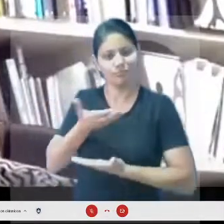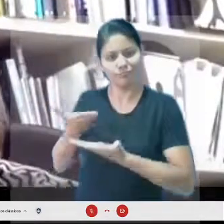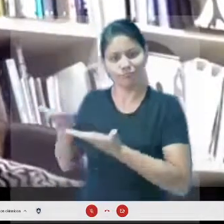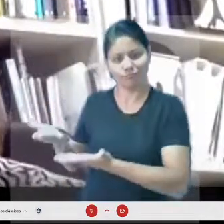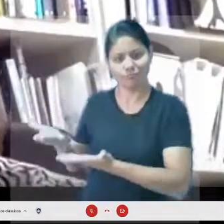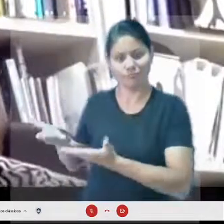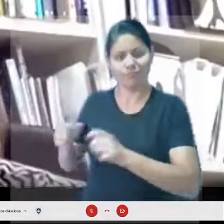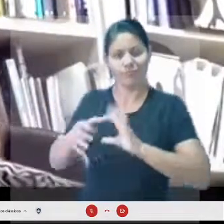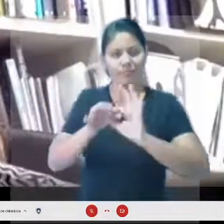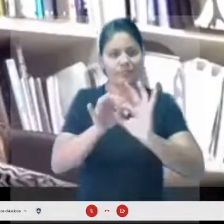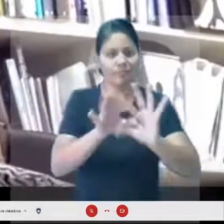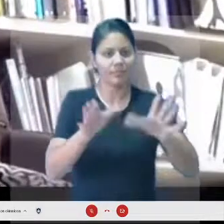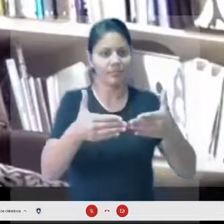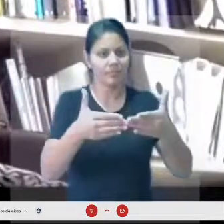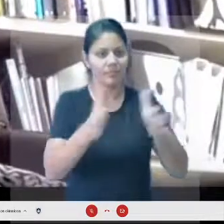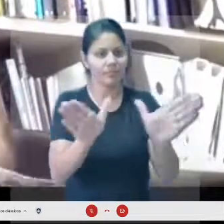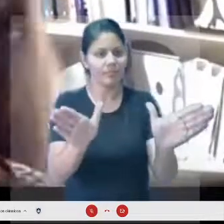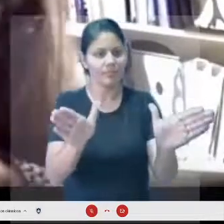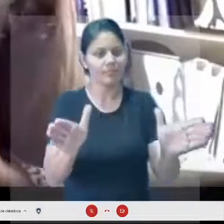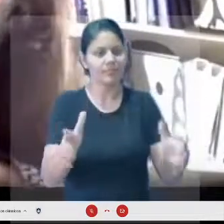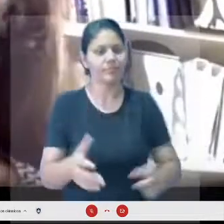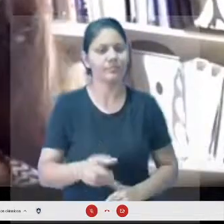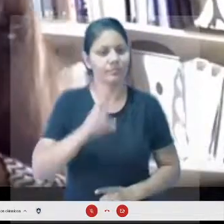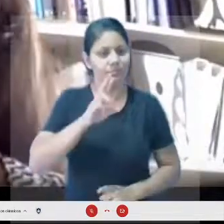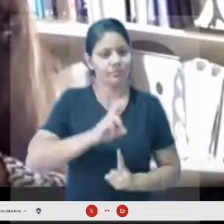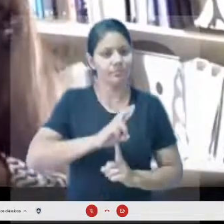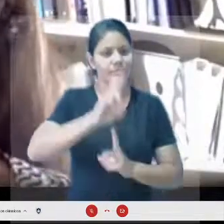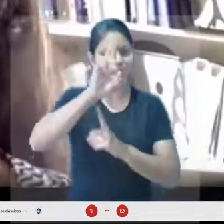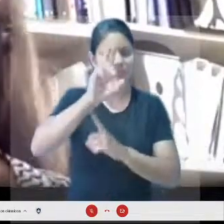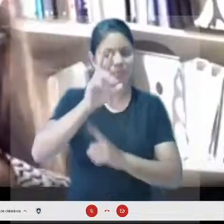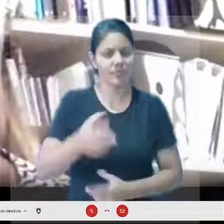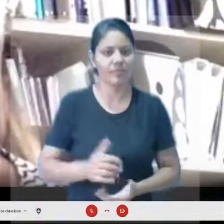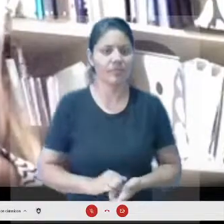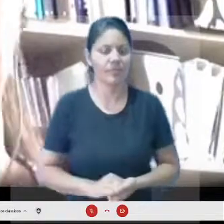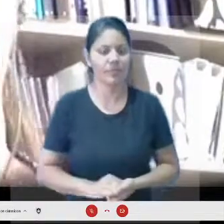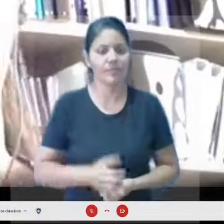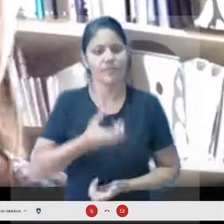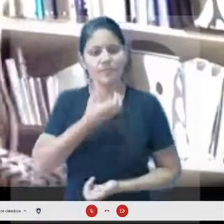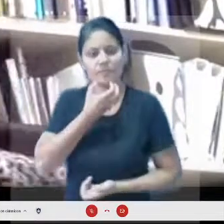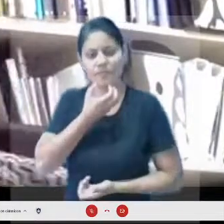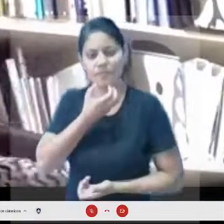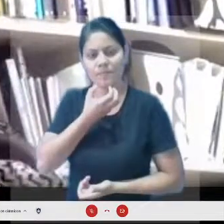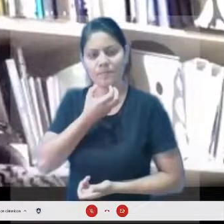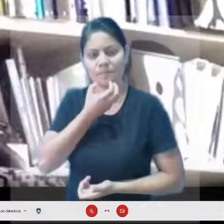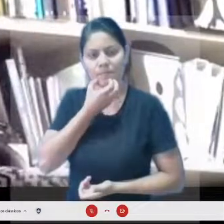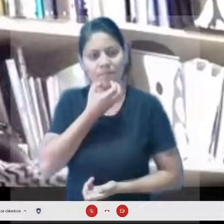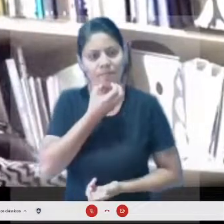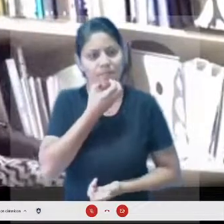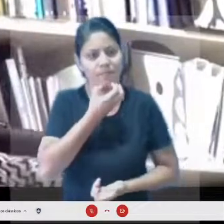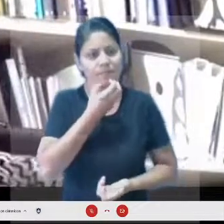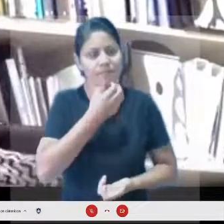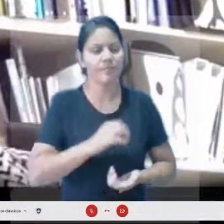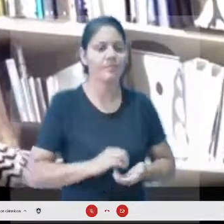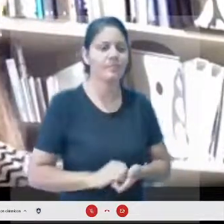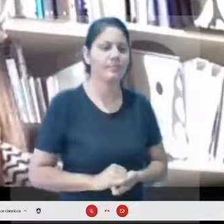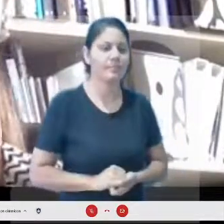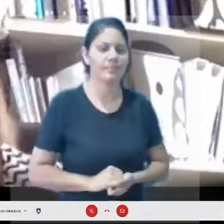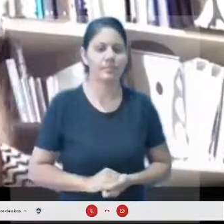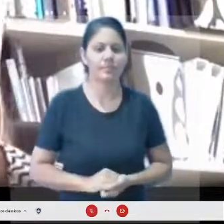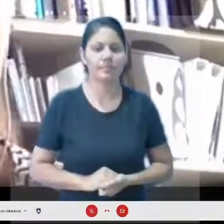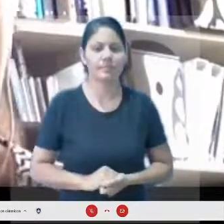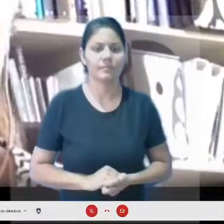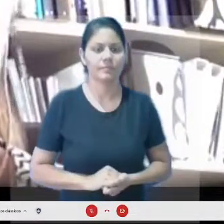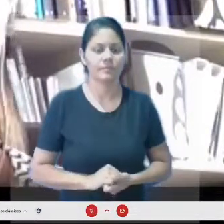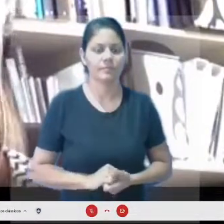a nossa abertura oficial ao reitor do IFPR, o professor Odacir Antônio